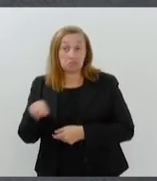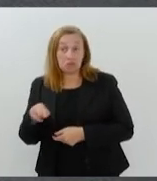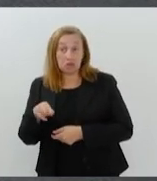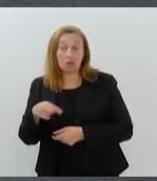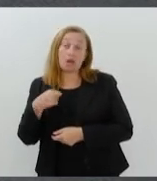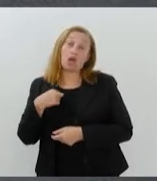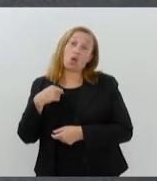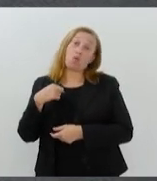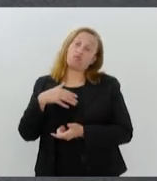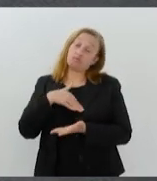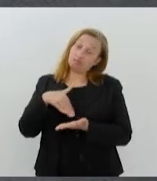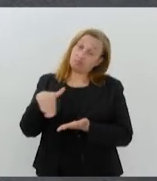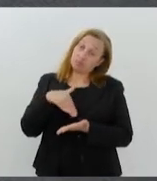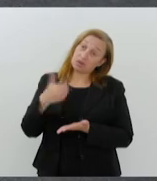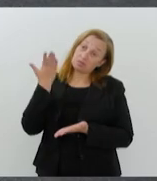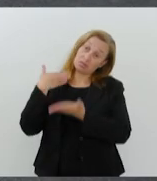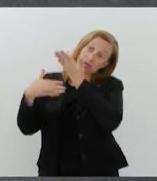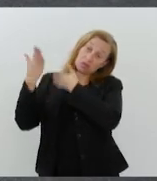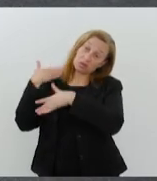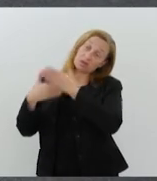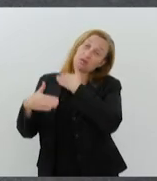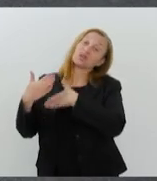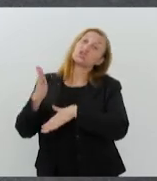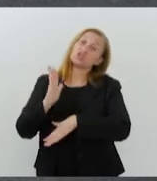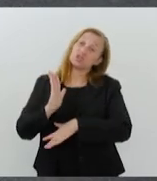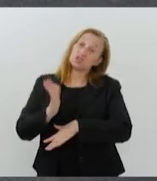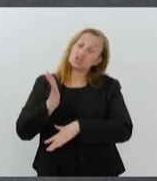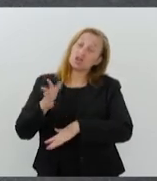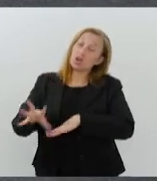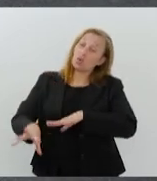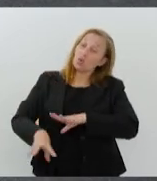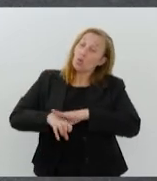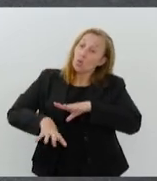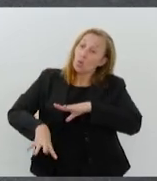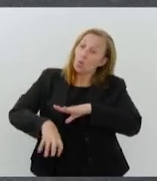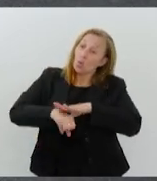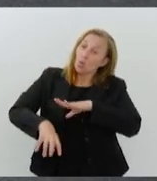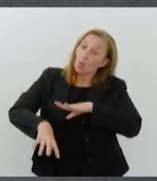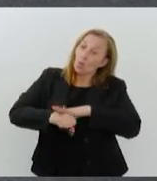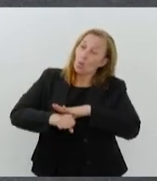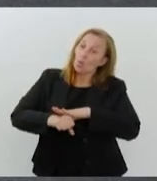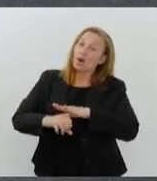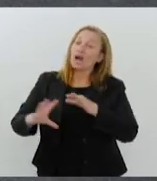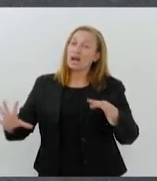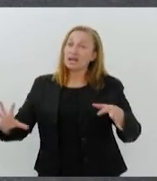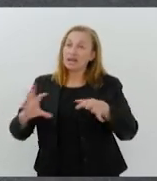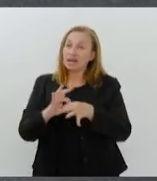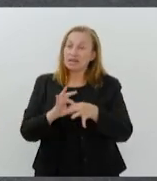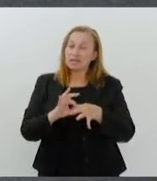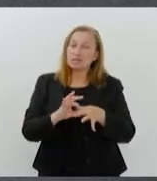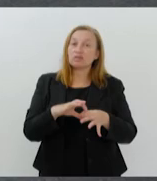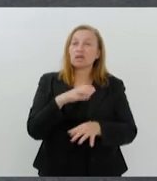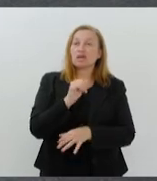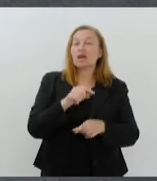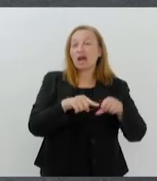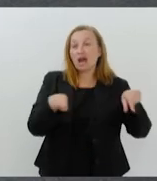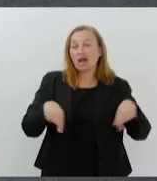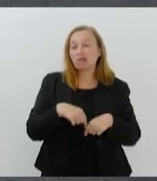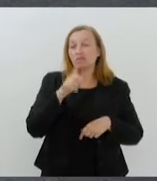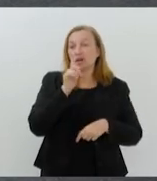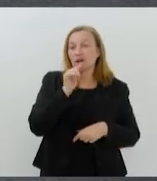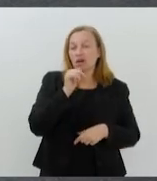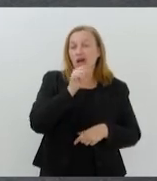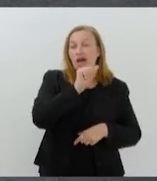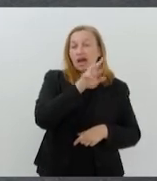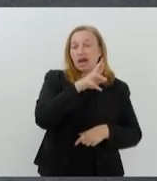fui secretário, nós fizemos muitas dragagens, fizemos a ligação da Lagoa de Araruama com o mar, né? Criamos